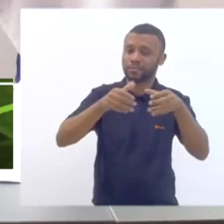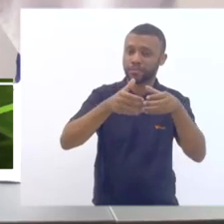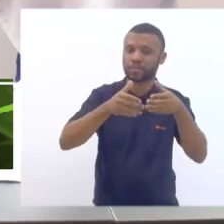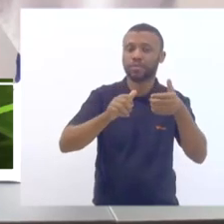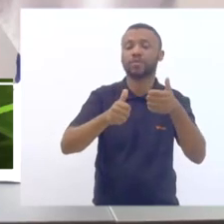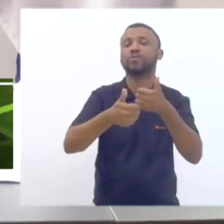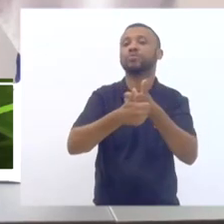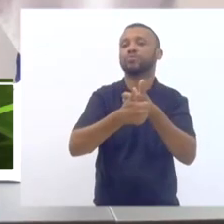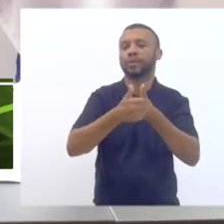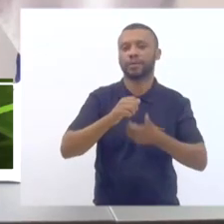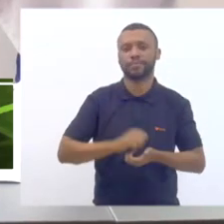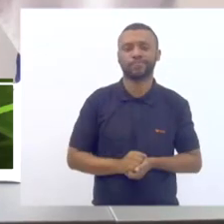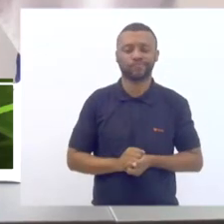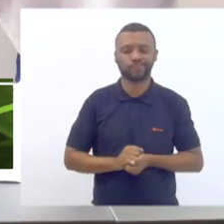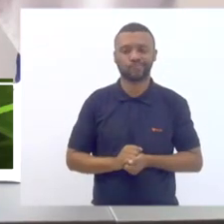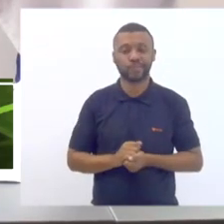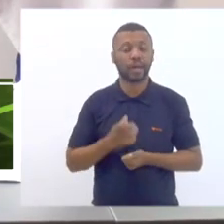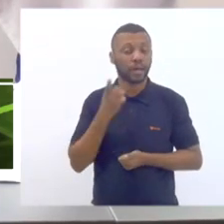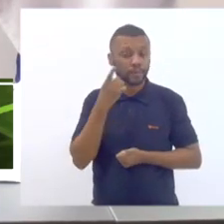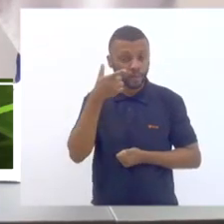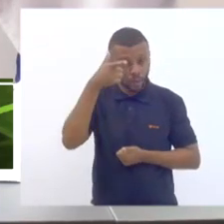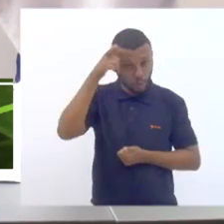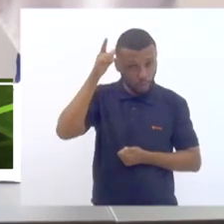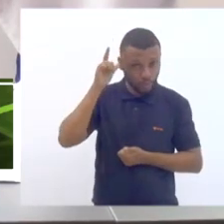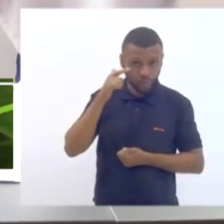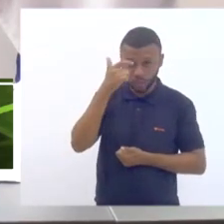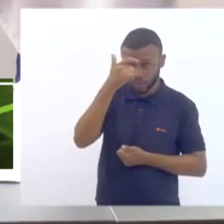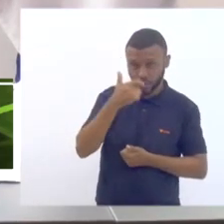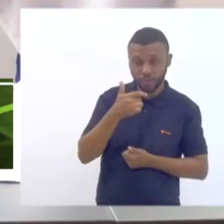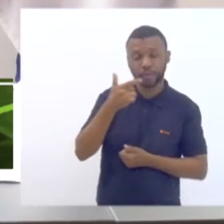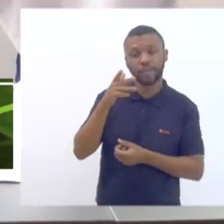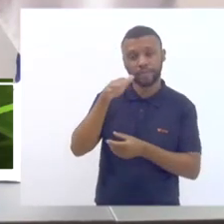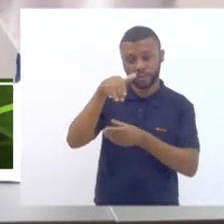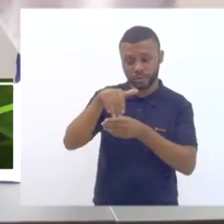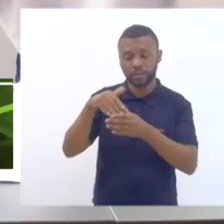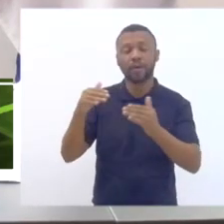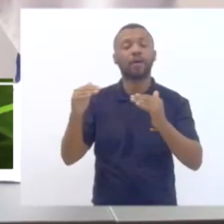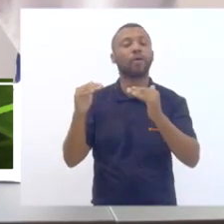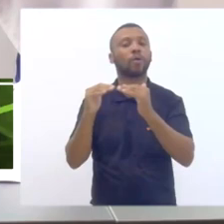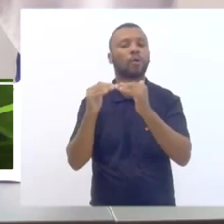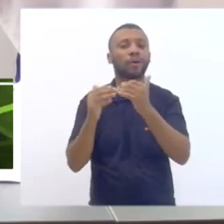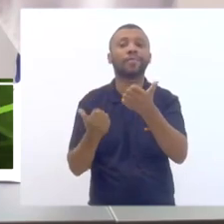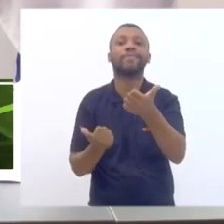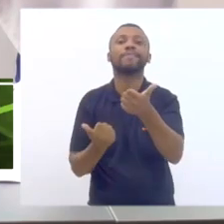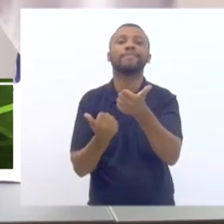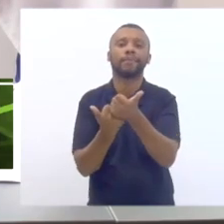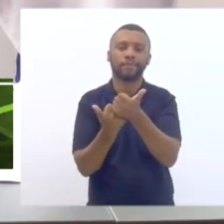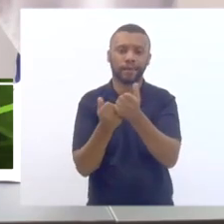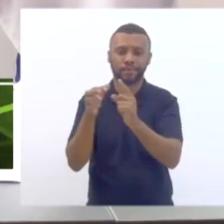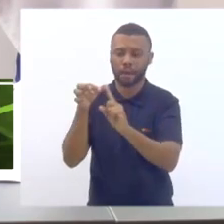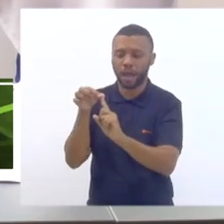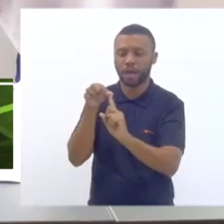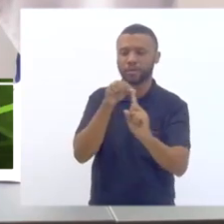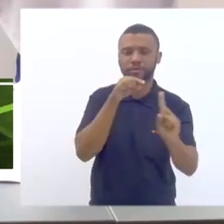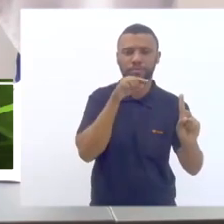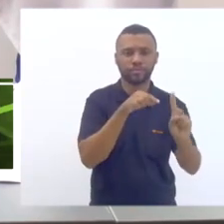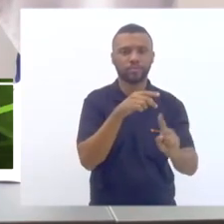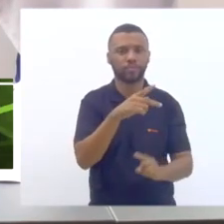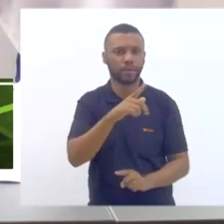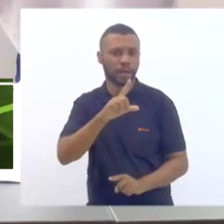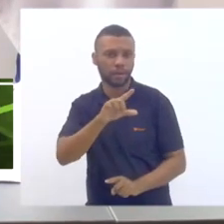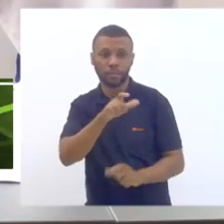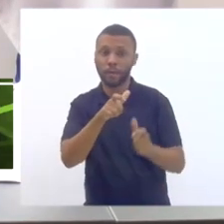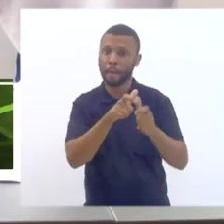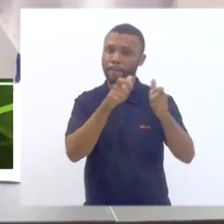deputado Luiz Paulo. Estou votando favorável a indicação do PL como a